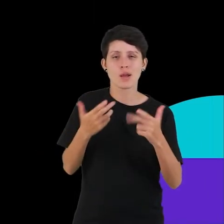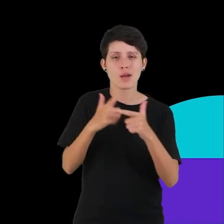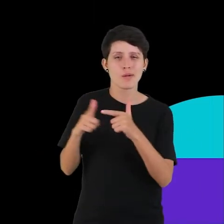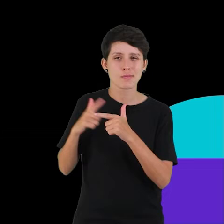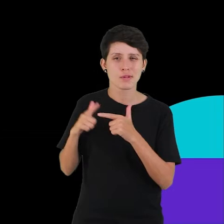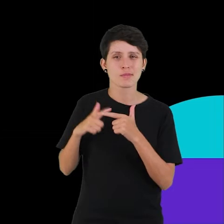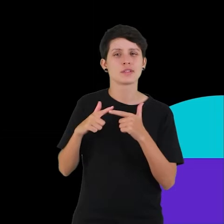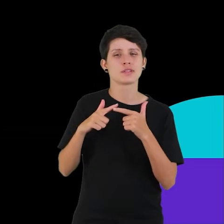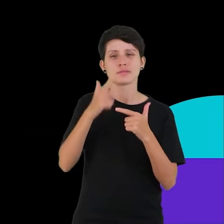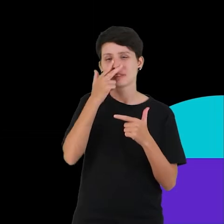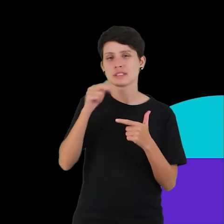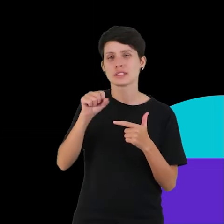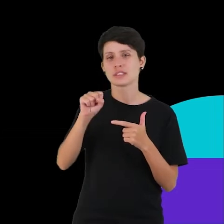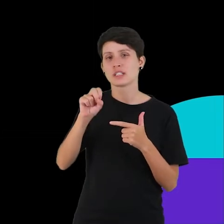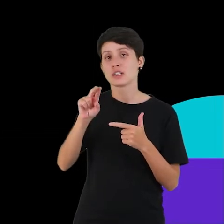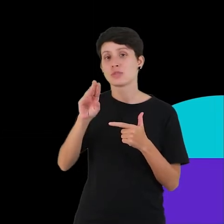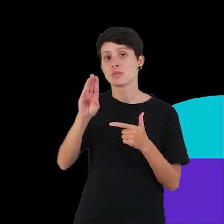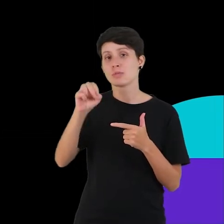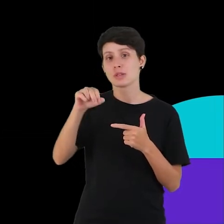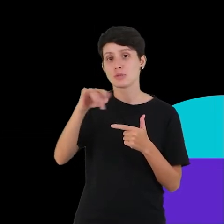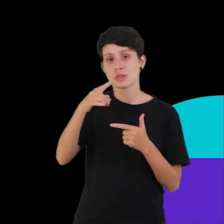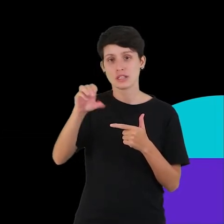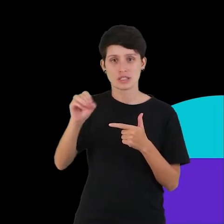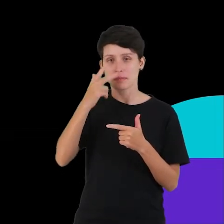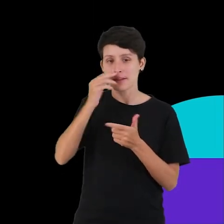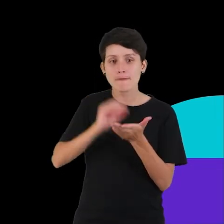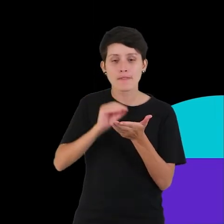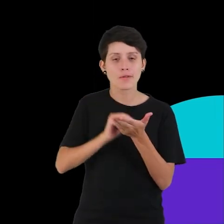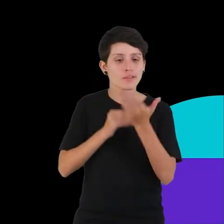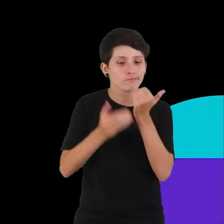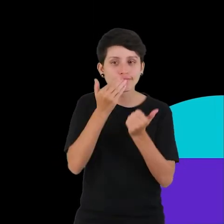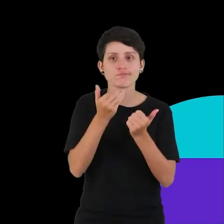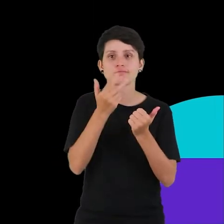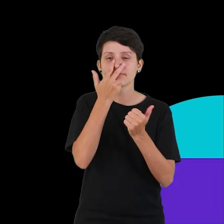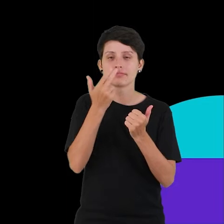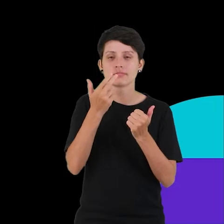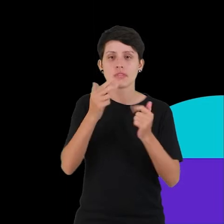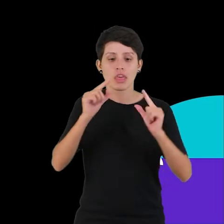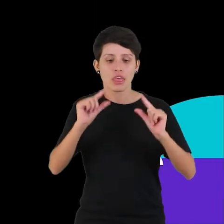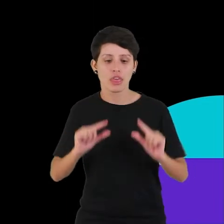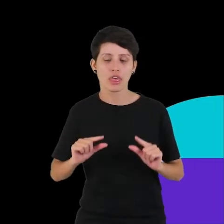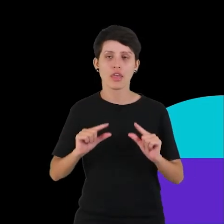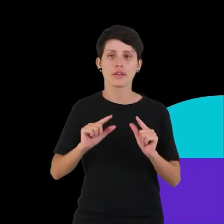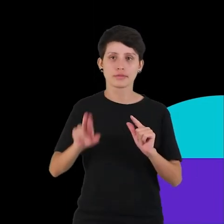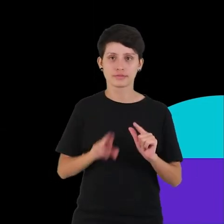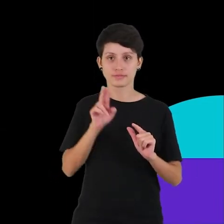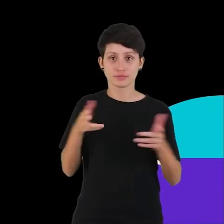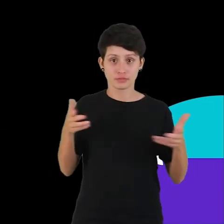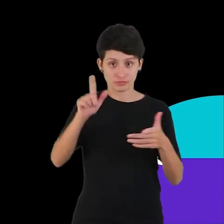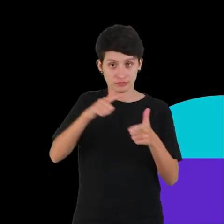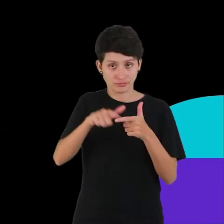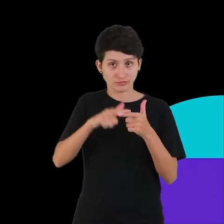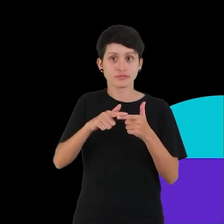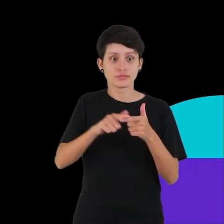de alimento, baixo consumo calórico, hoje é um problema de obesidade. O processo de subnutrição deixou de existir, ele